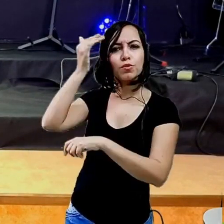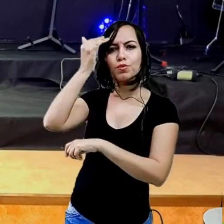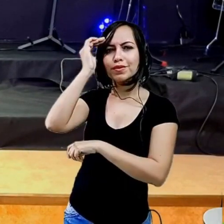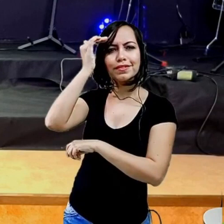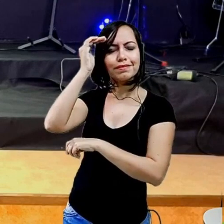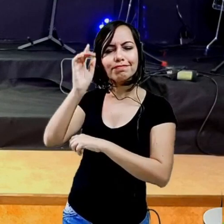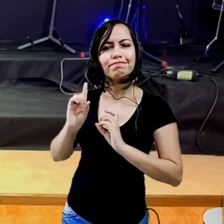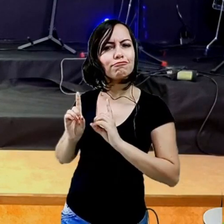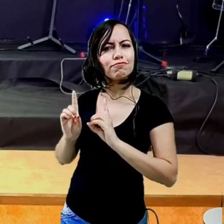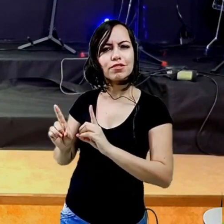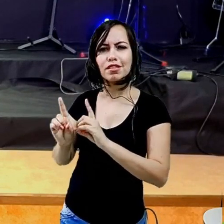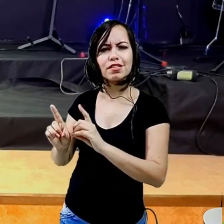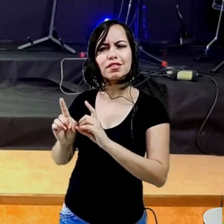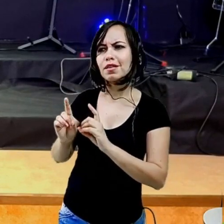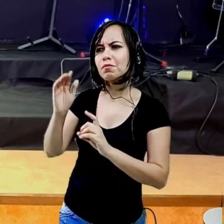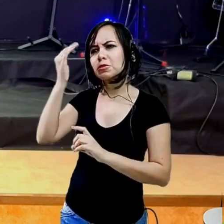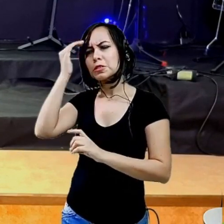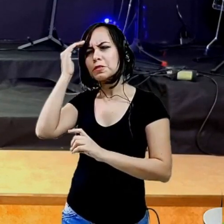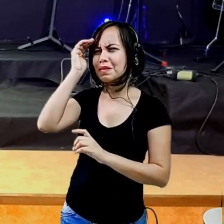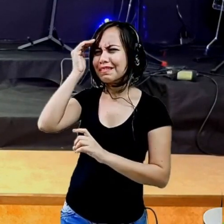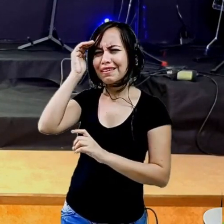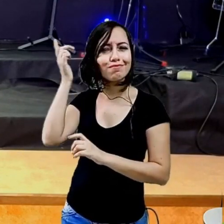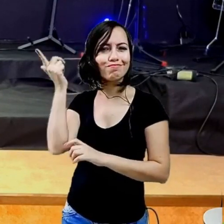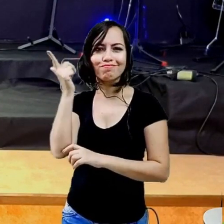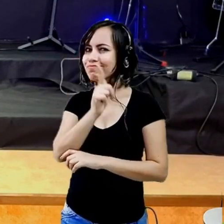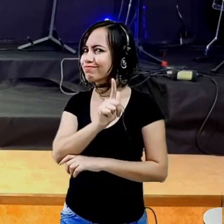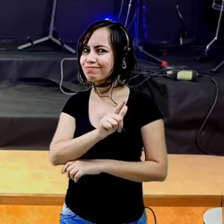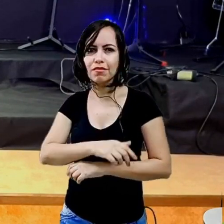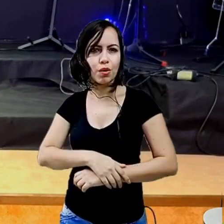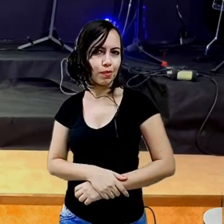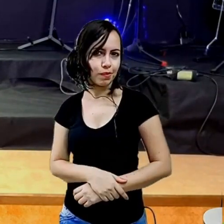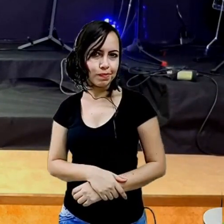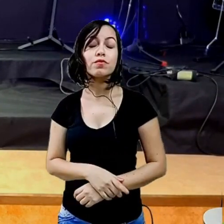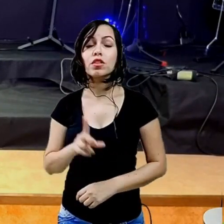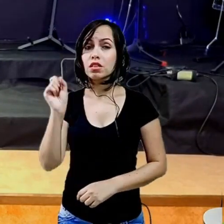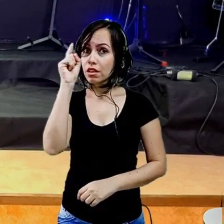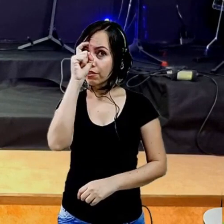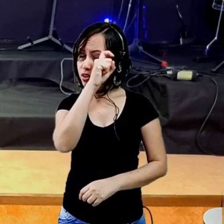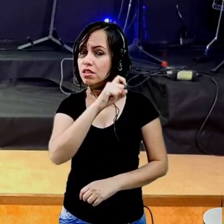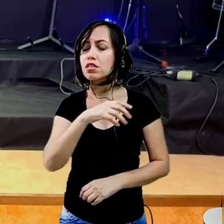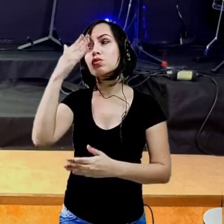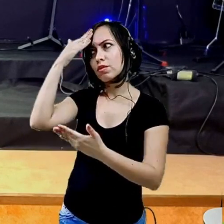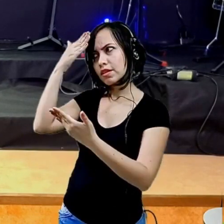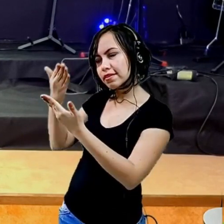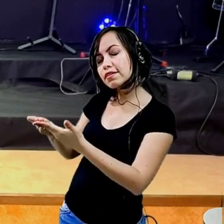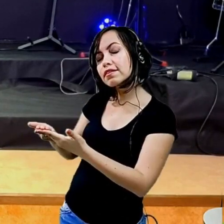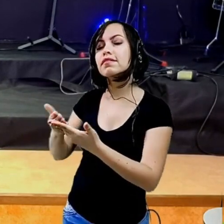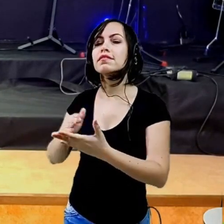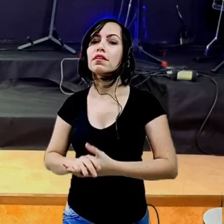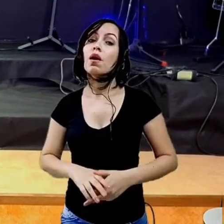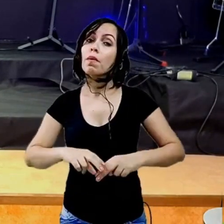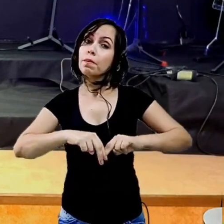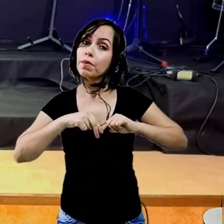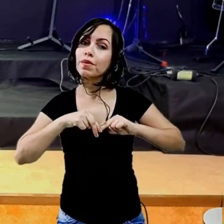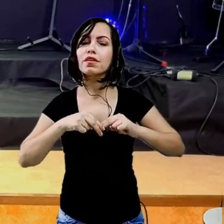os discípulos assimilar, entender, compreender, crer. Por